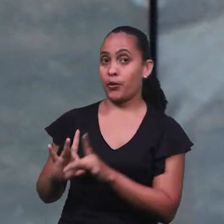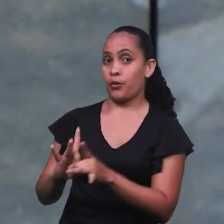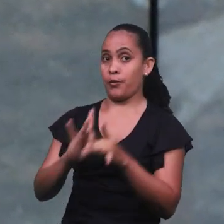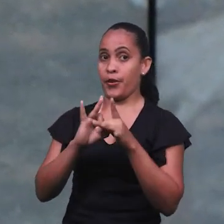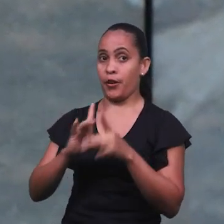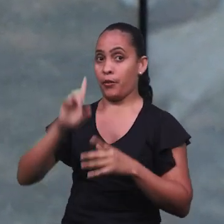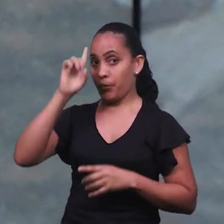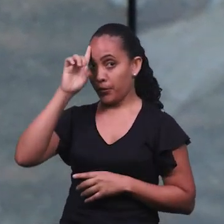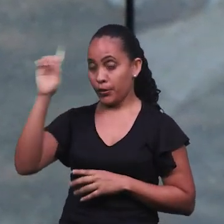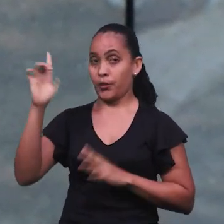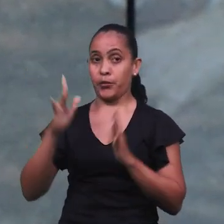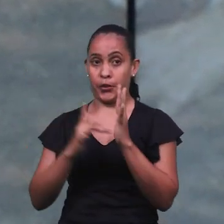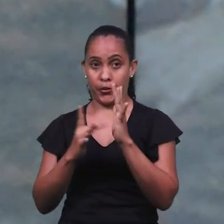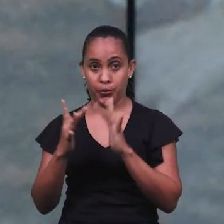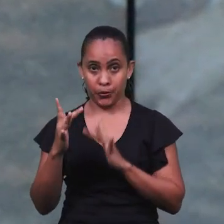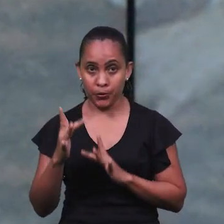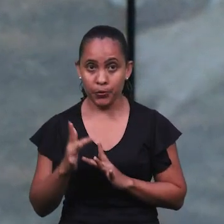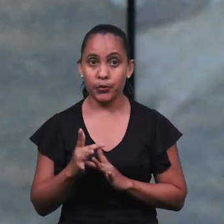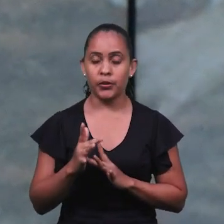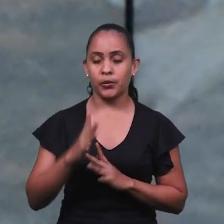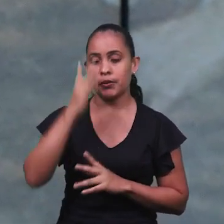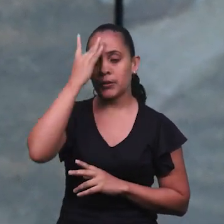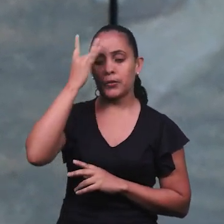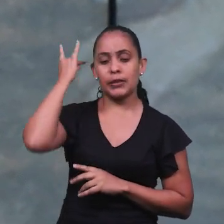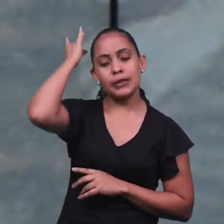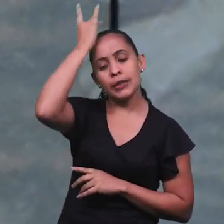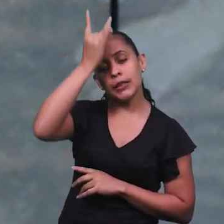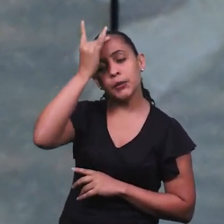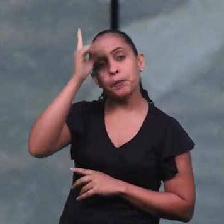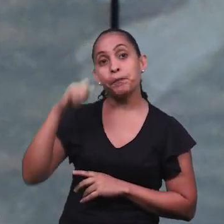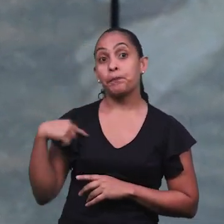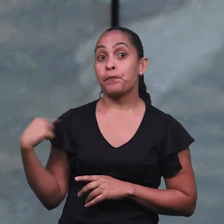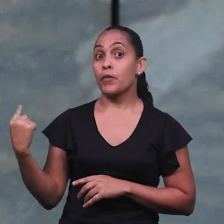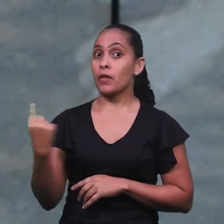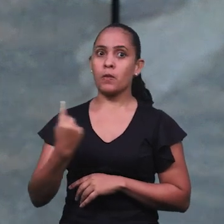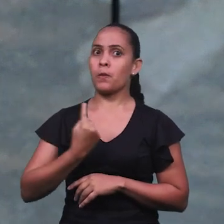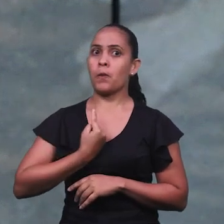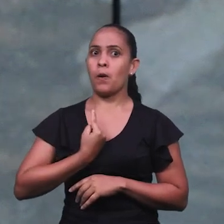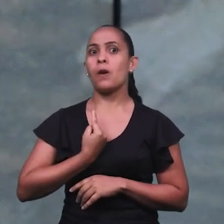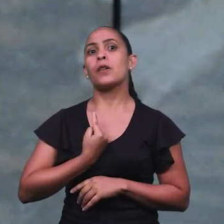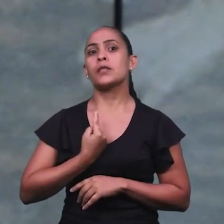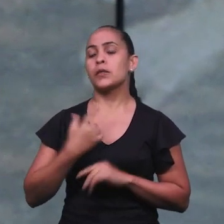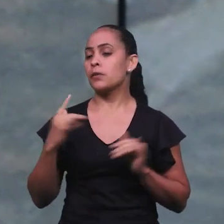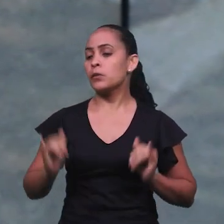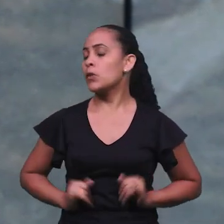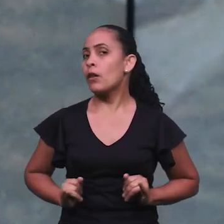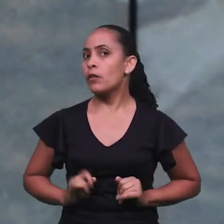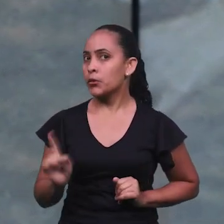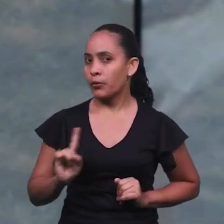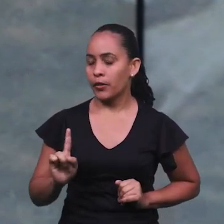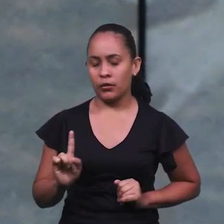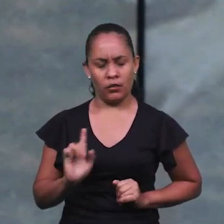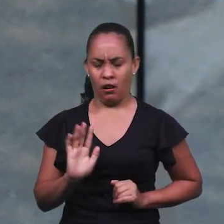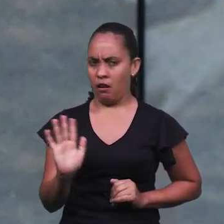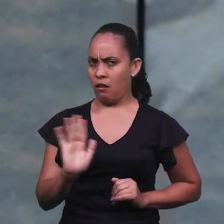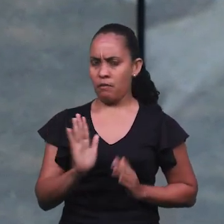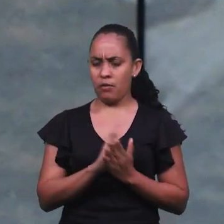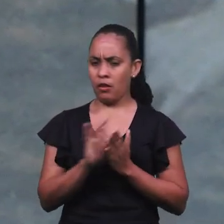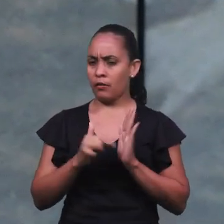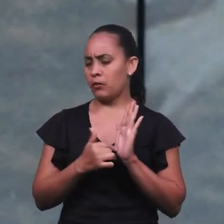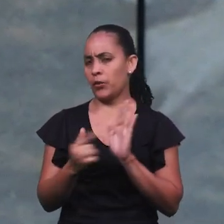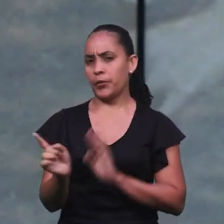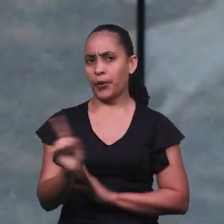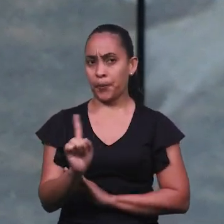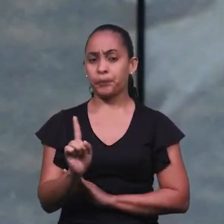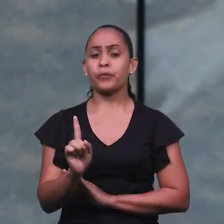Senhor Jesus, na direção do Espírito Santo, nós estaremos imunes a essas lutas. Exatamente.